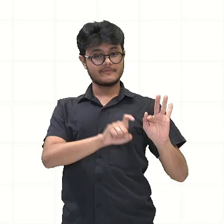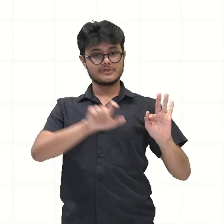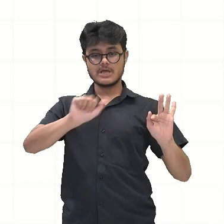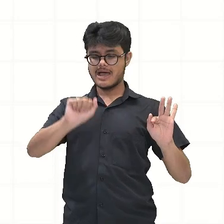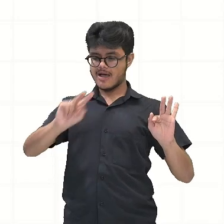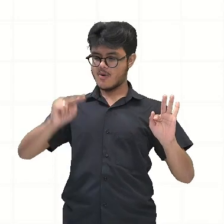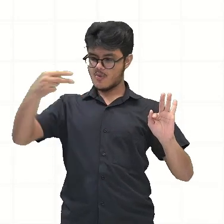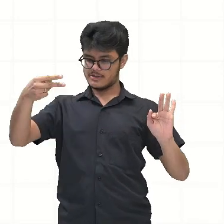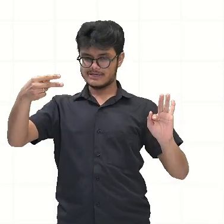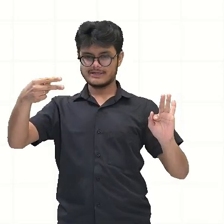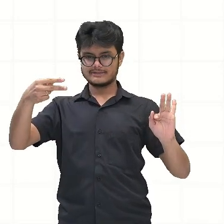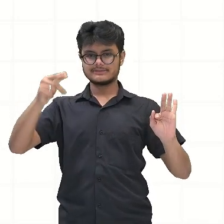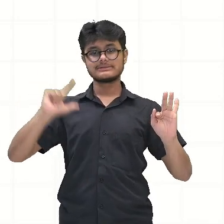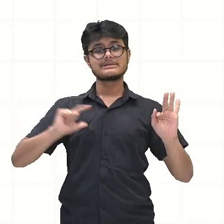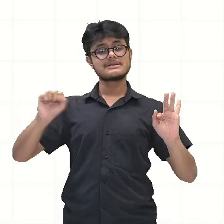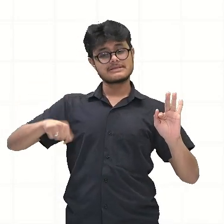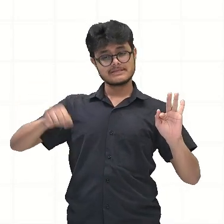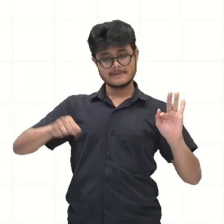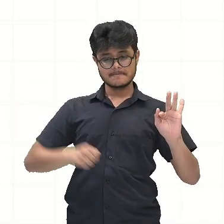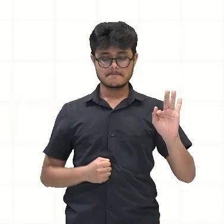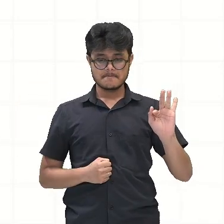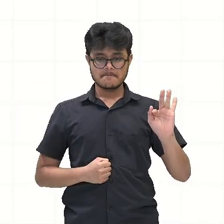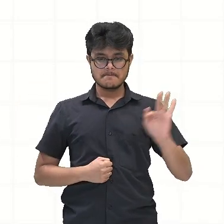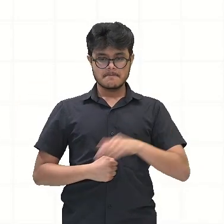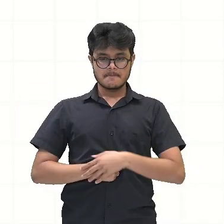dessa forma. Opa, deixa eu só